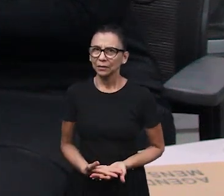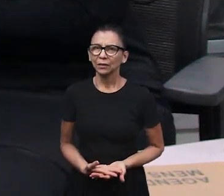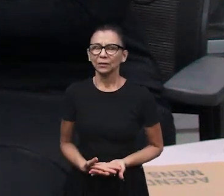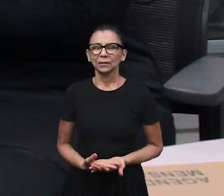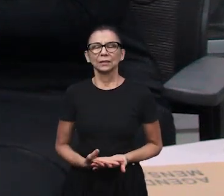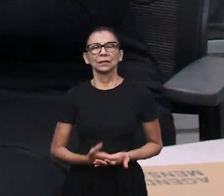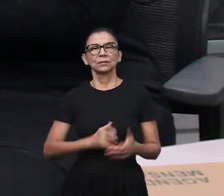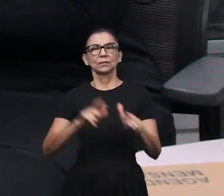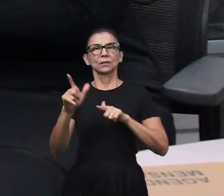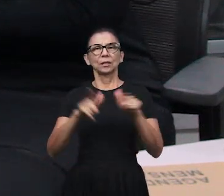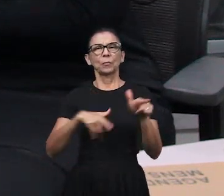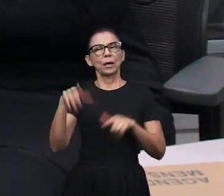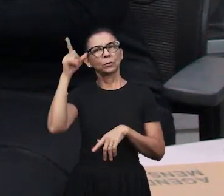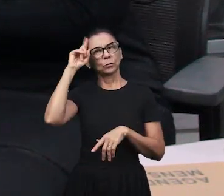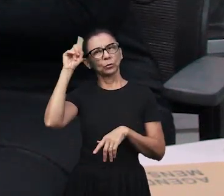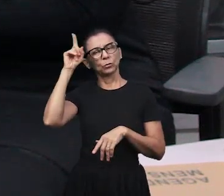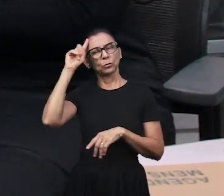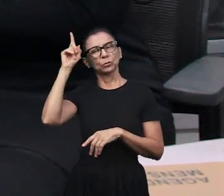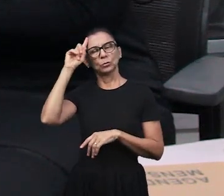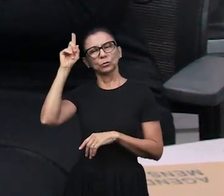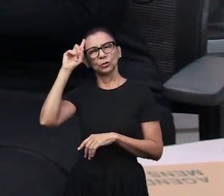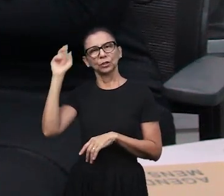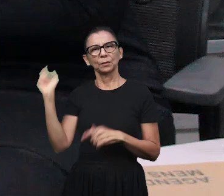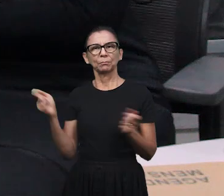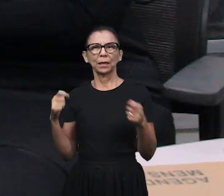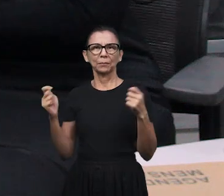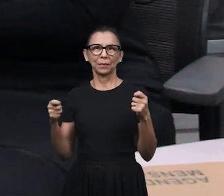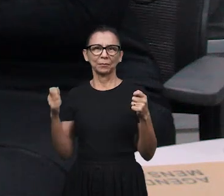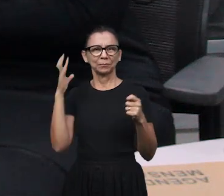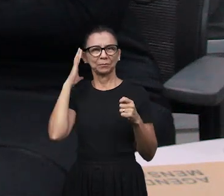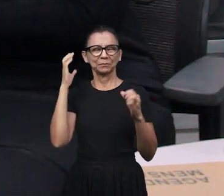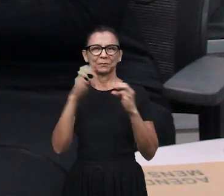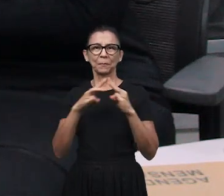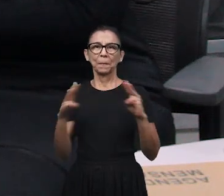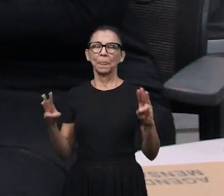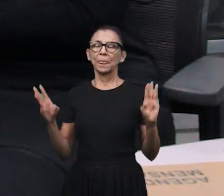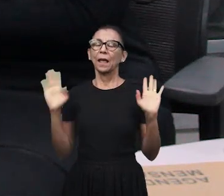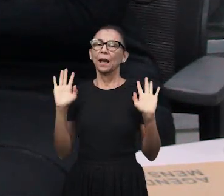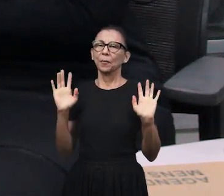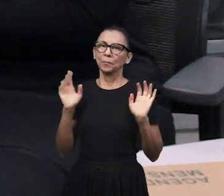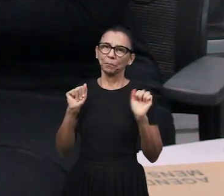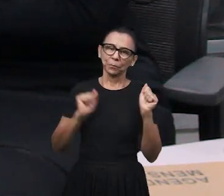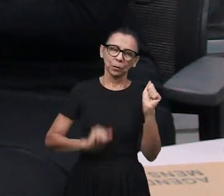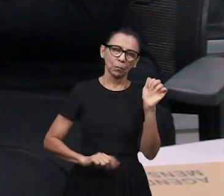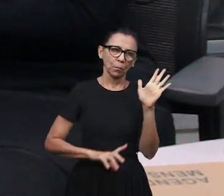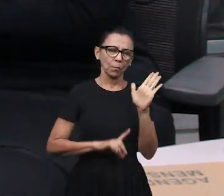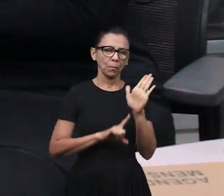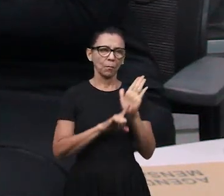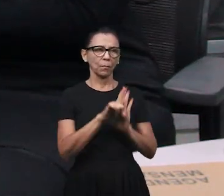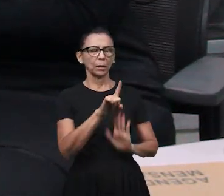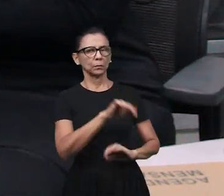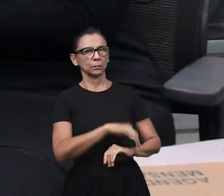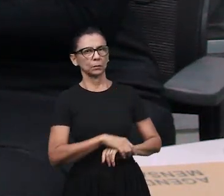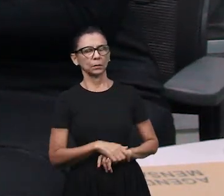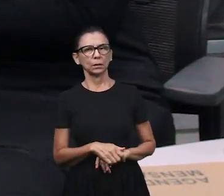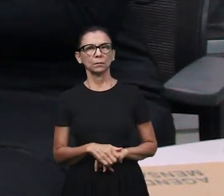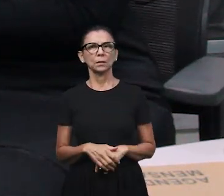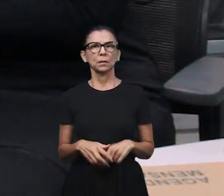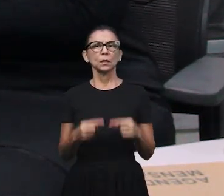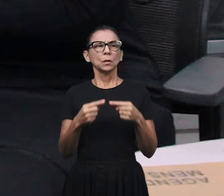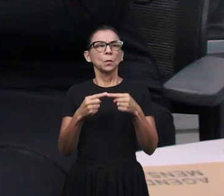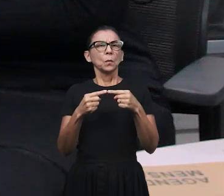notável no trabalho do dia a dia da Rádio Manaim. Agora, deixa eu perguntar uma coisa para você.